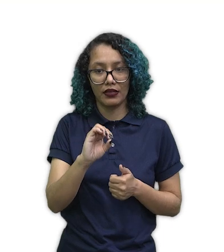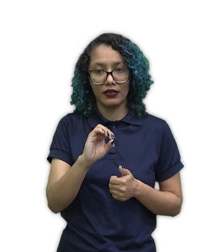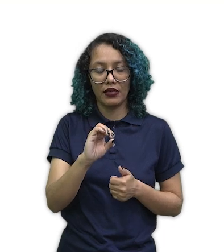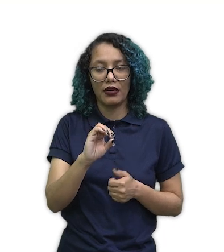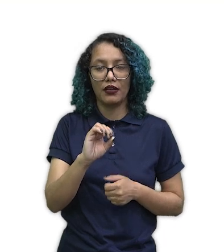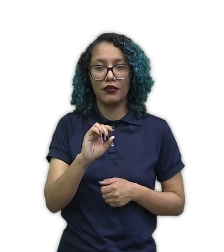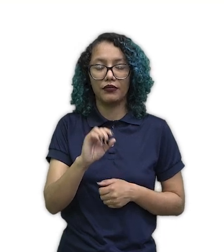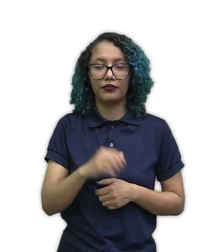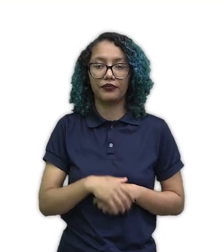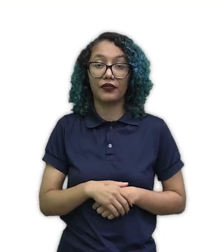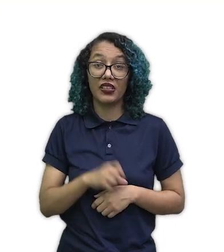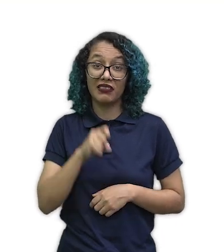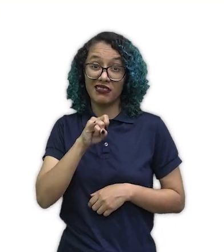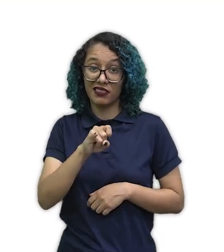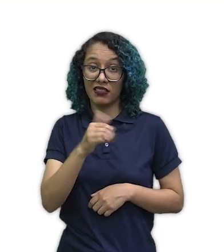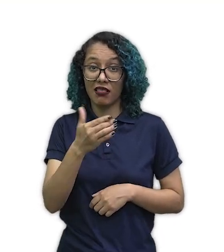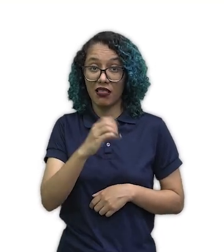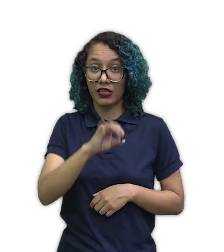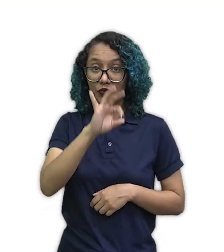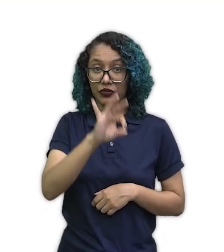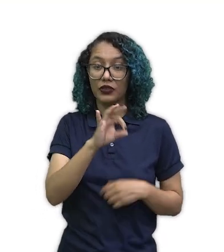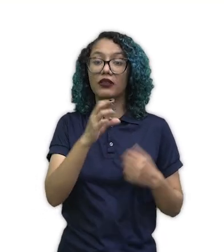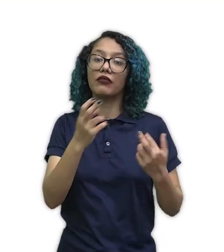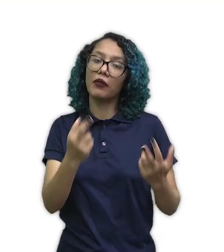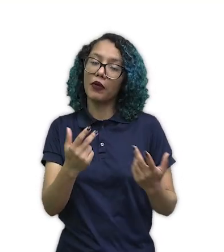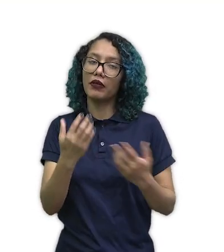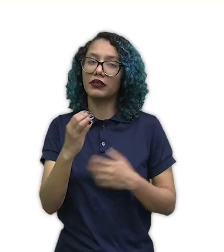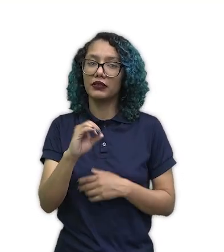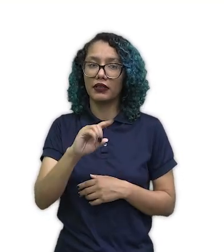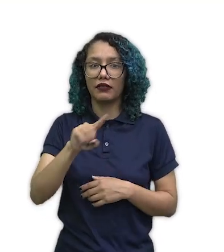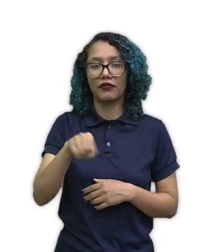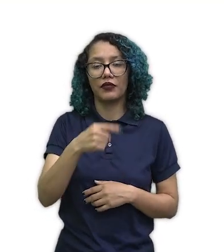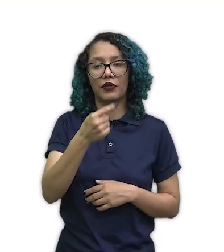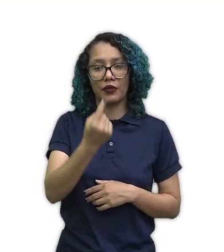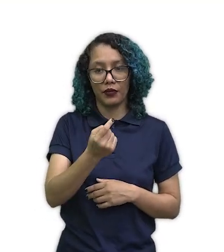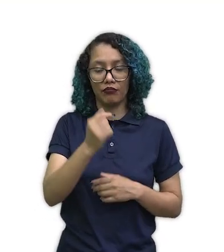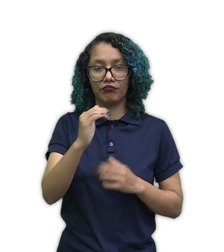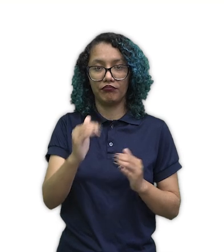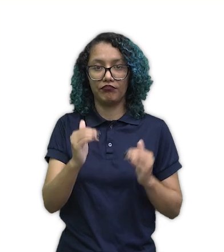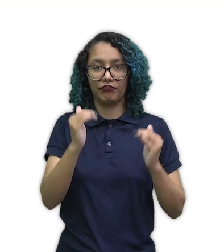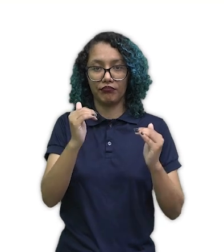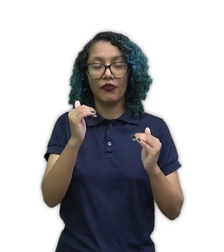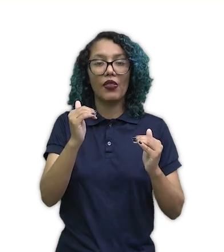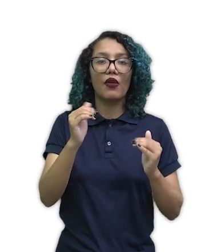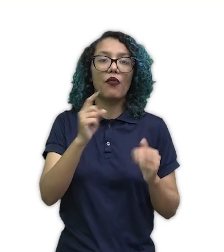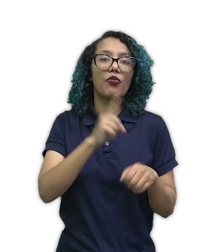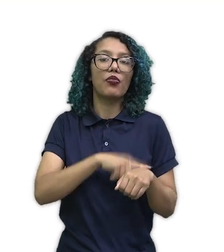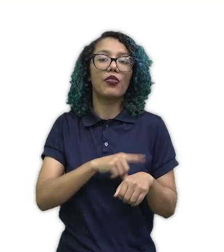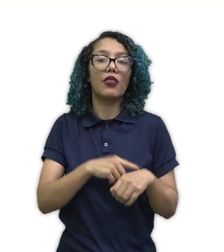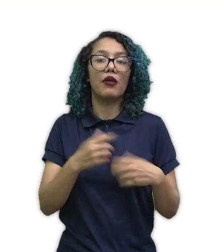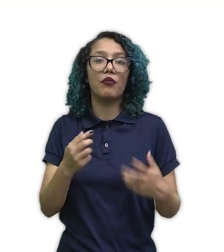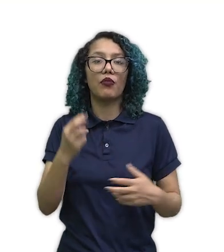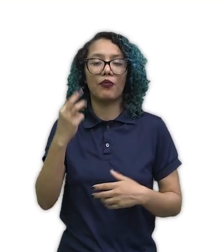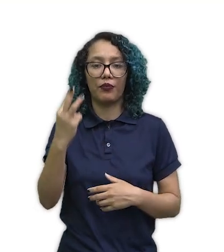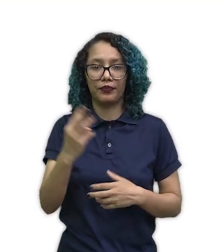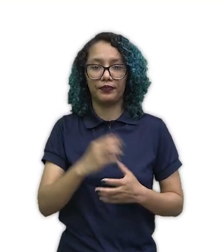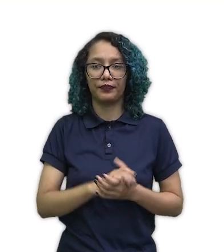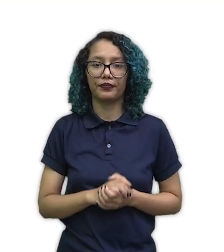a taxa é 10%, então 1,1, certo? Elevado ao tempo. Quanto é o tempo da aplicação? É